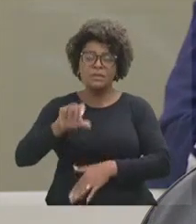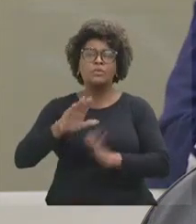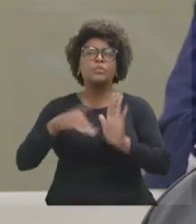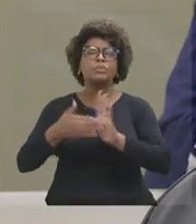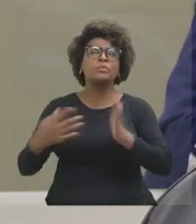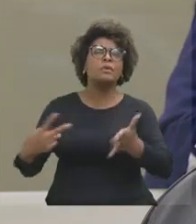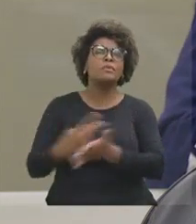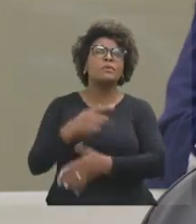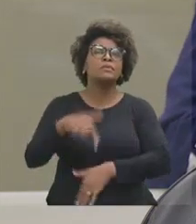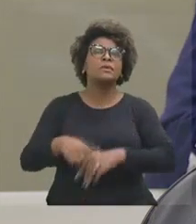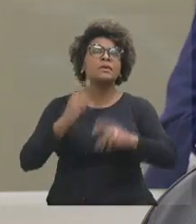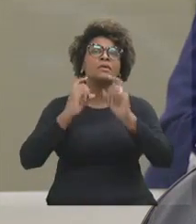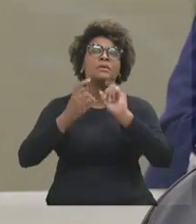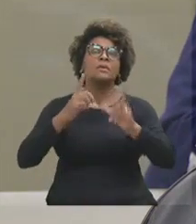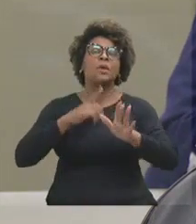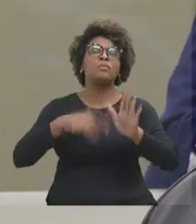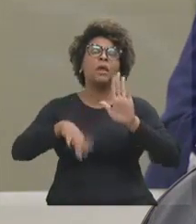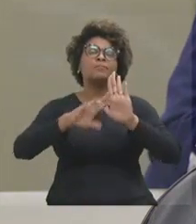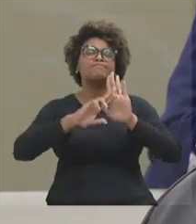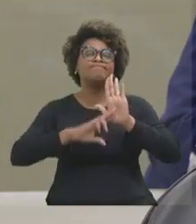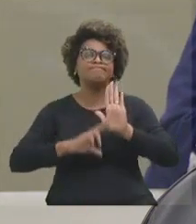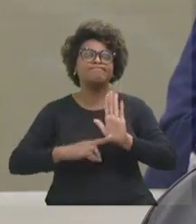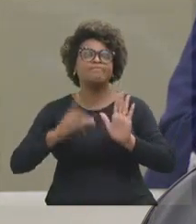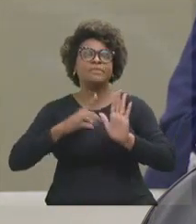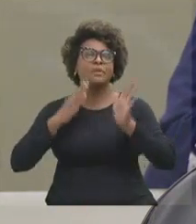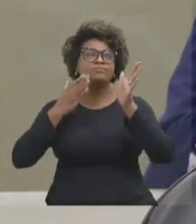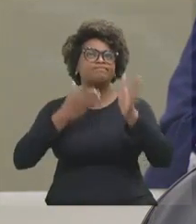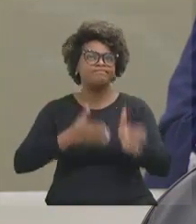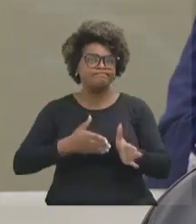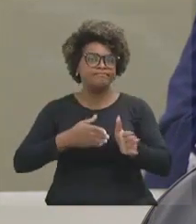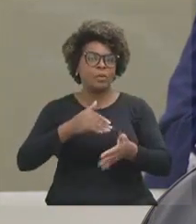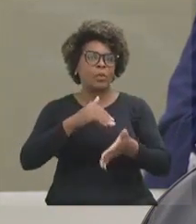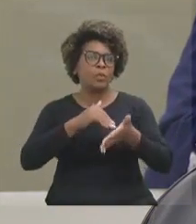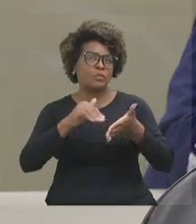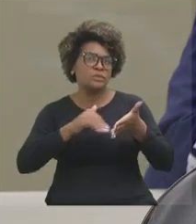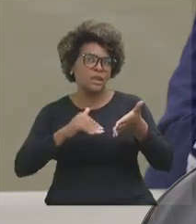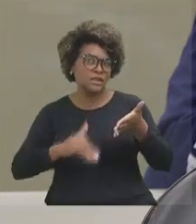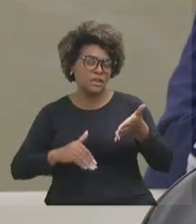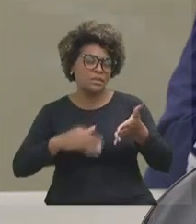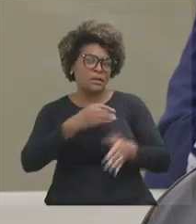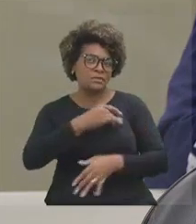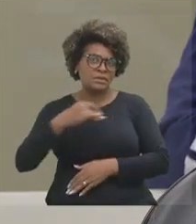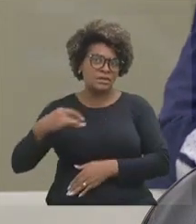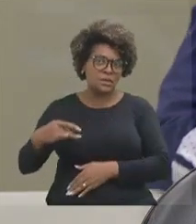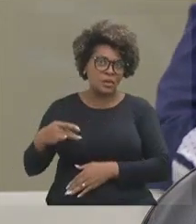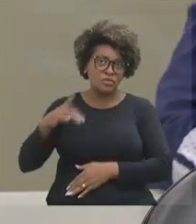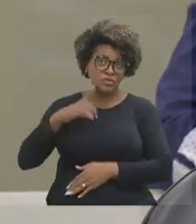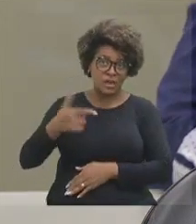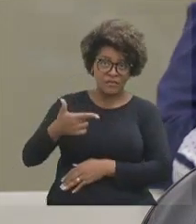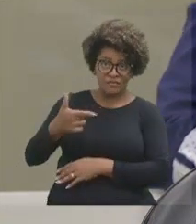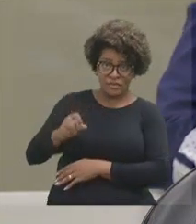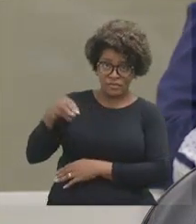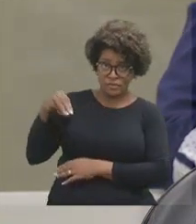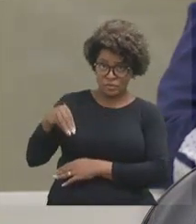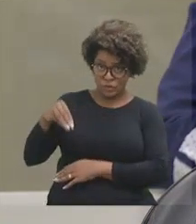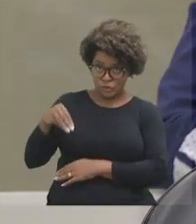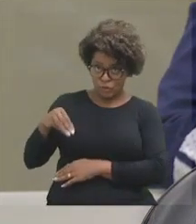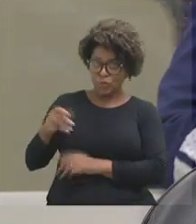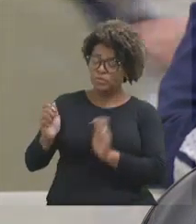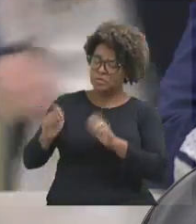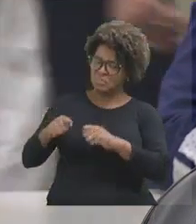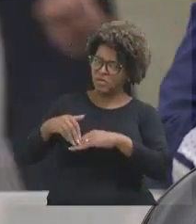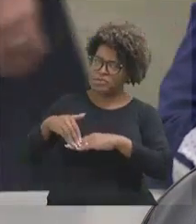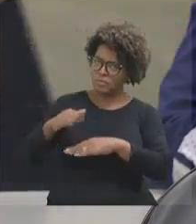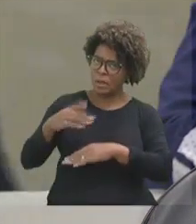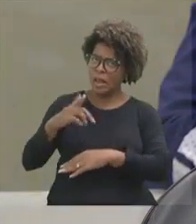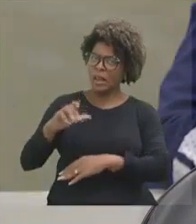obedecerão as seguintes normas de procedimentos o secretário do Estado da Saúde forá de até 20 minutos prorrogáveis por mais 10 para